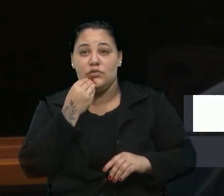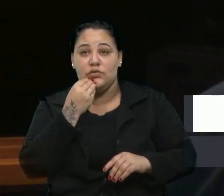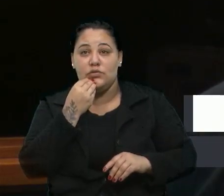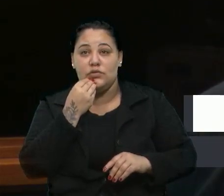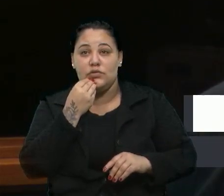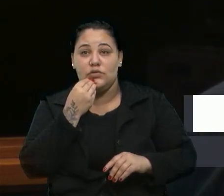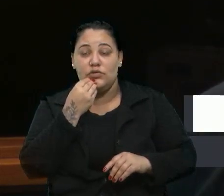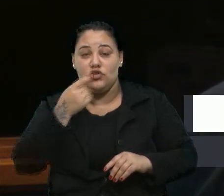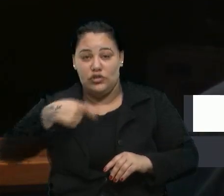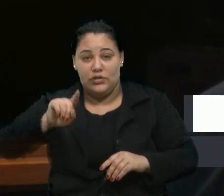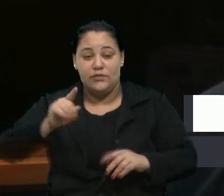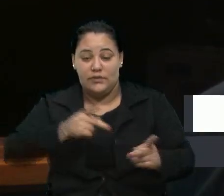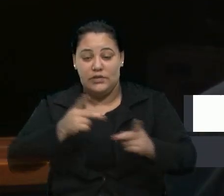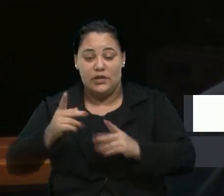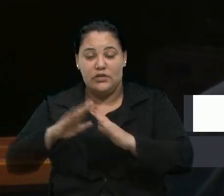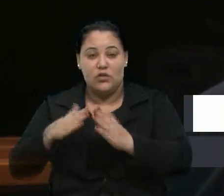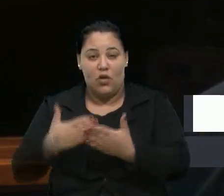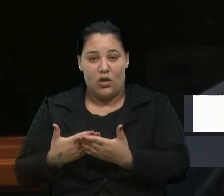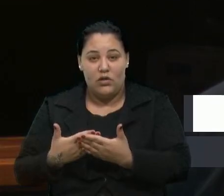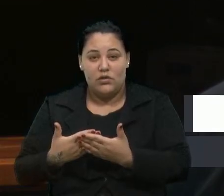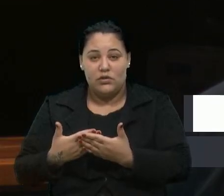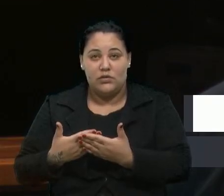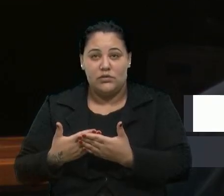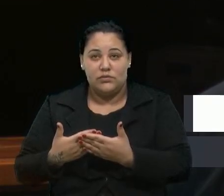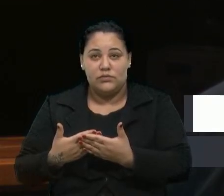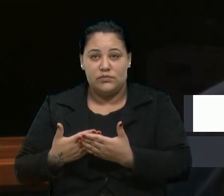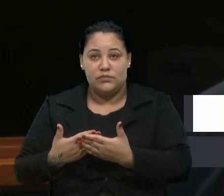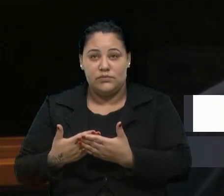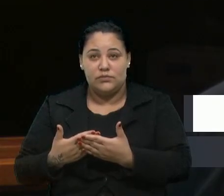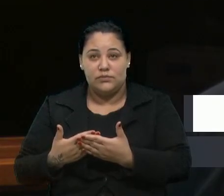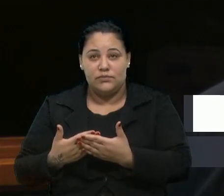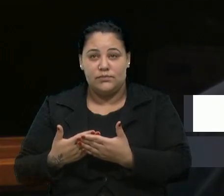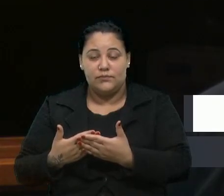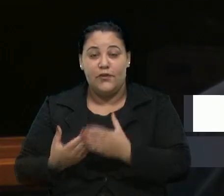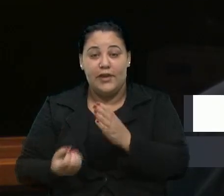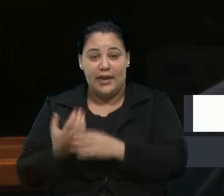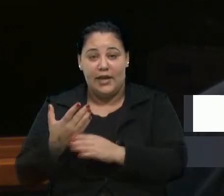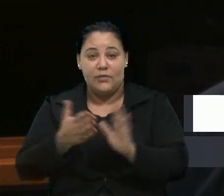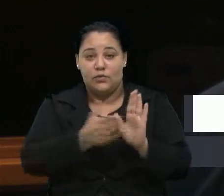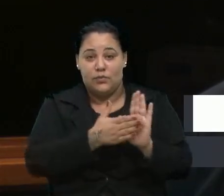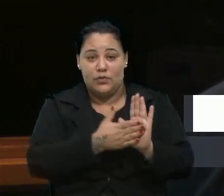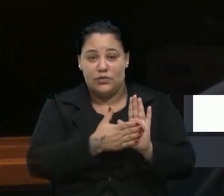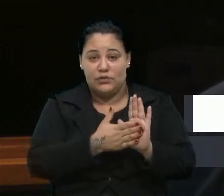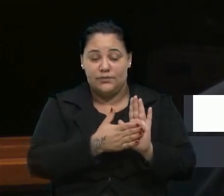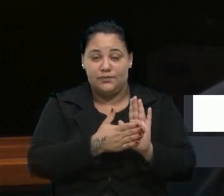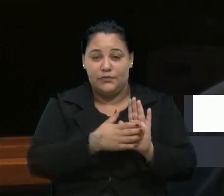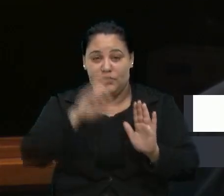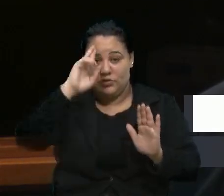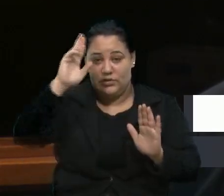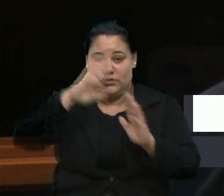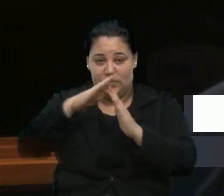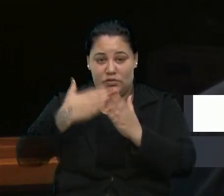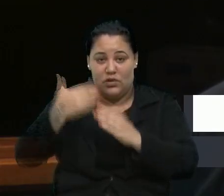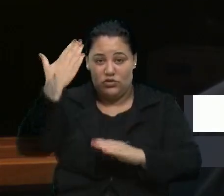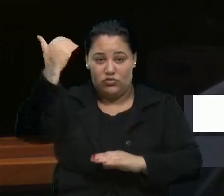de ir quando foi lançada essa proposta, fui chamada pela direção,